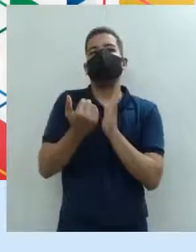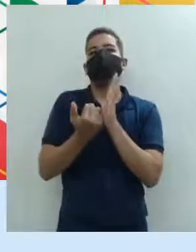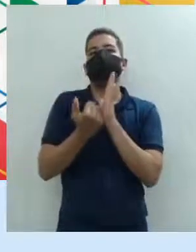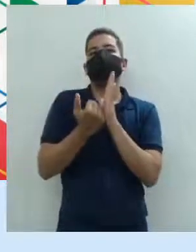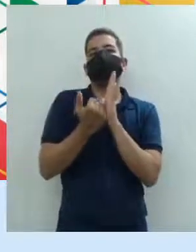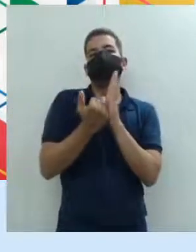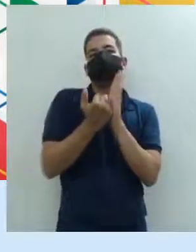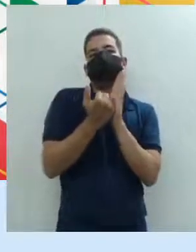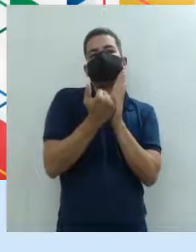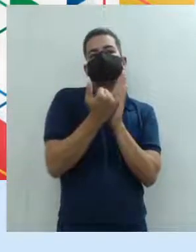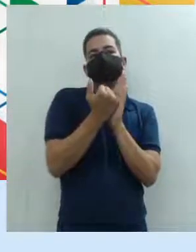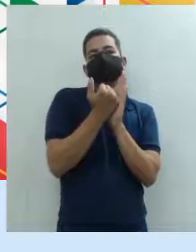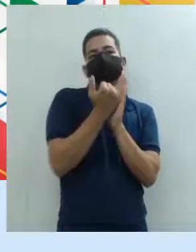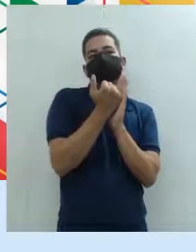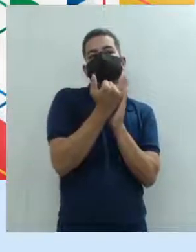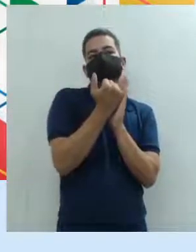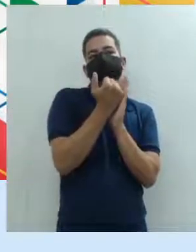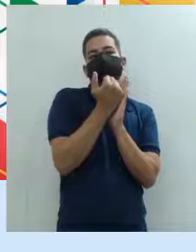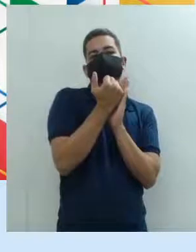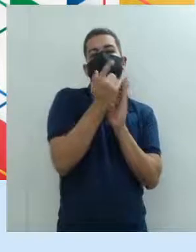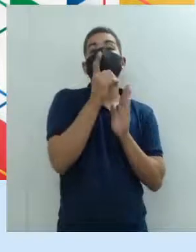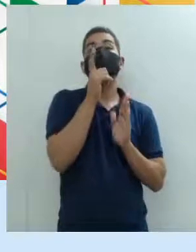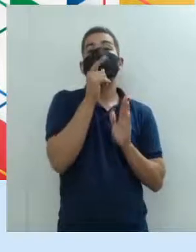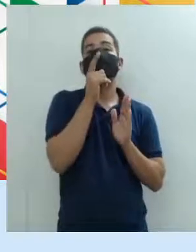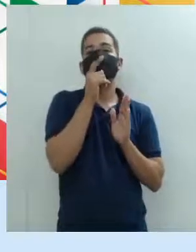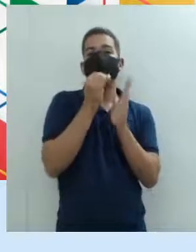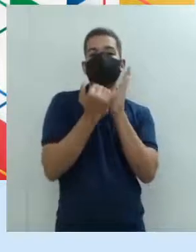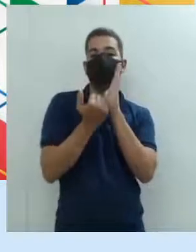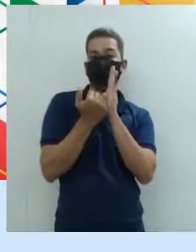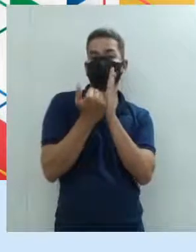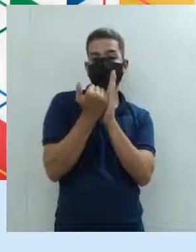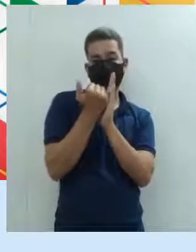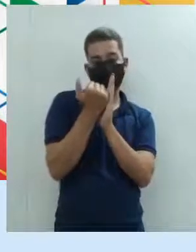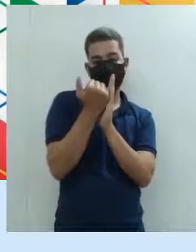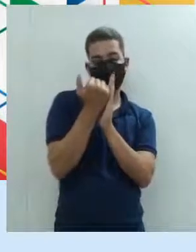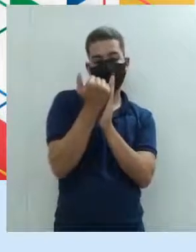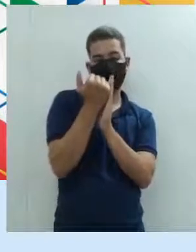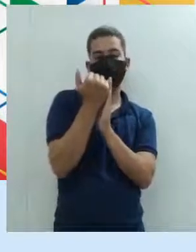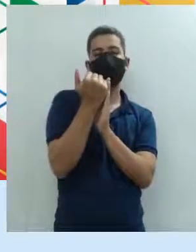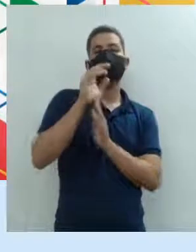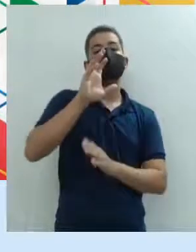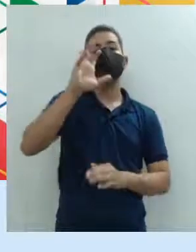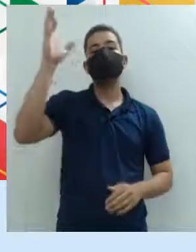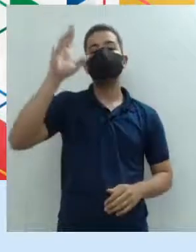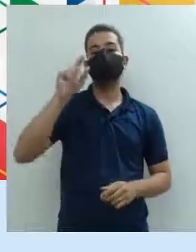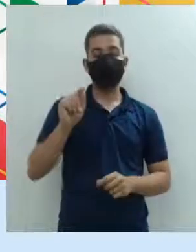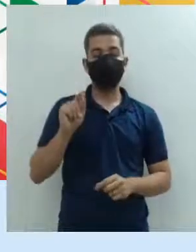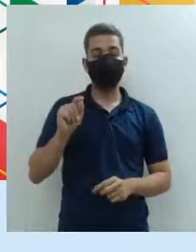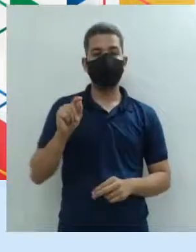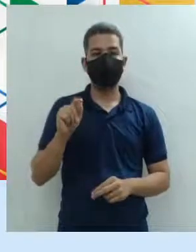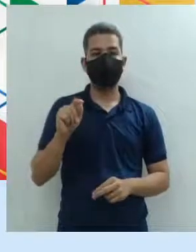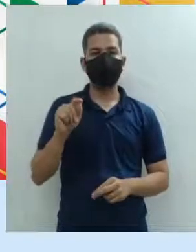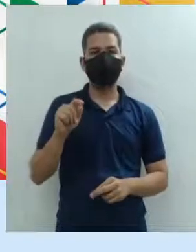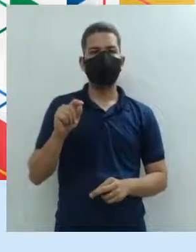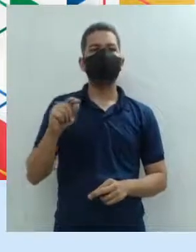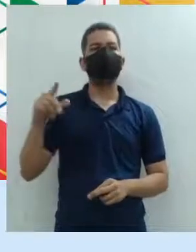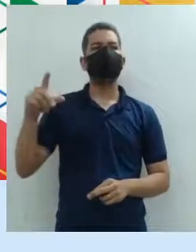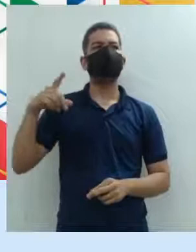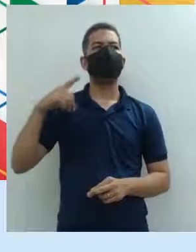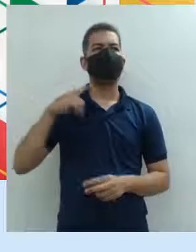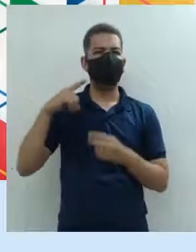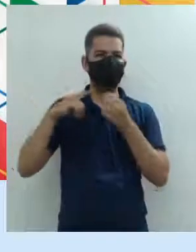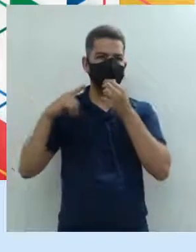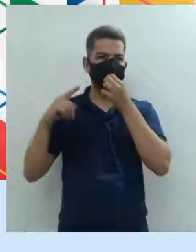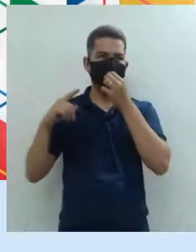aquecer aquela água ali, que está próxima da superfície, né, da chaleira. O que é que vai acontecer? Quando essa água começar a receber